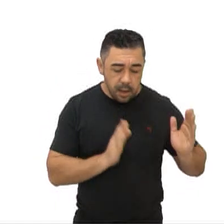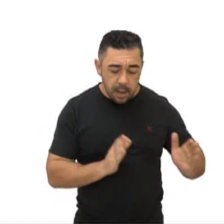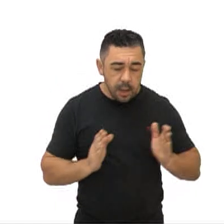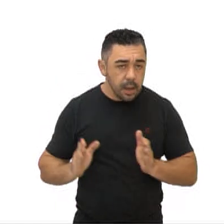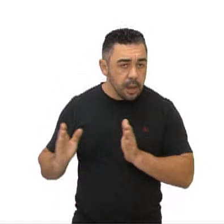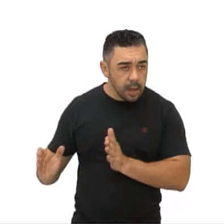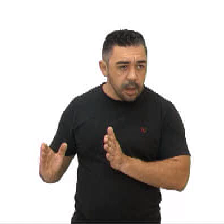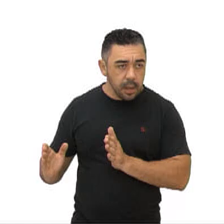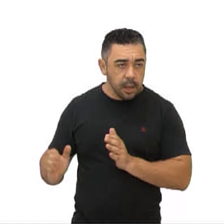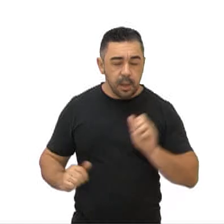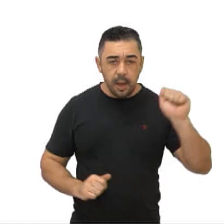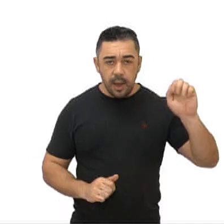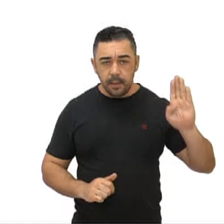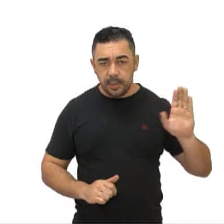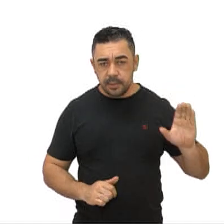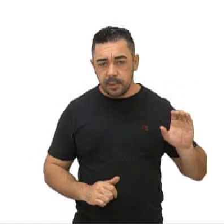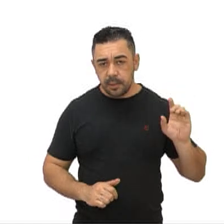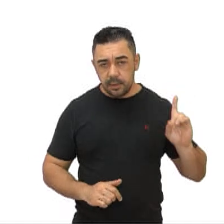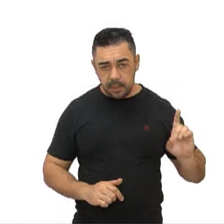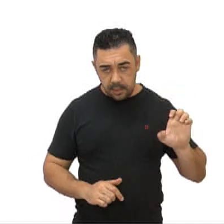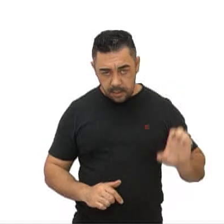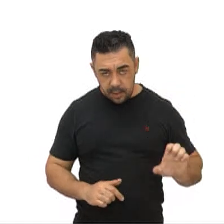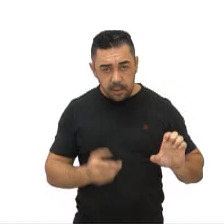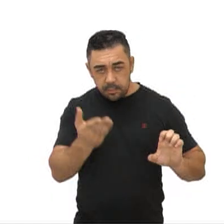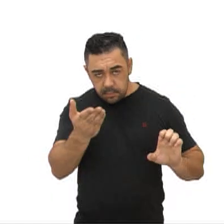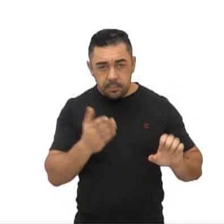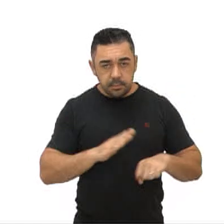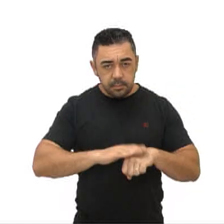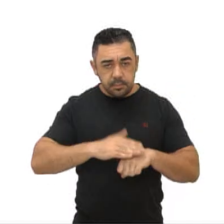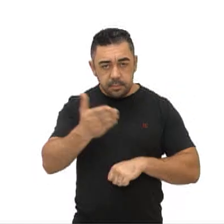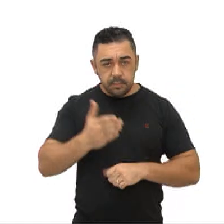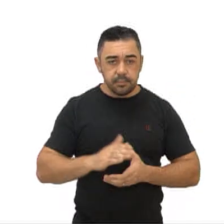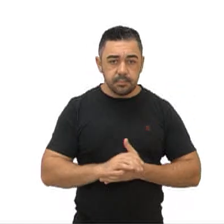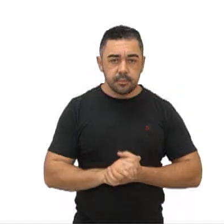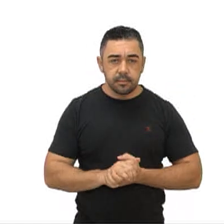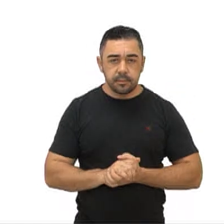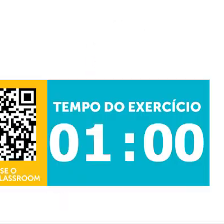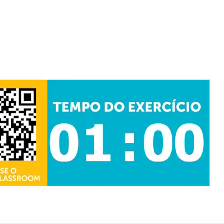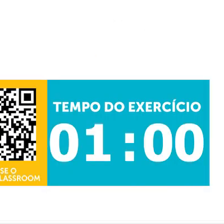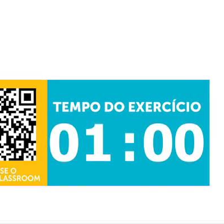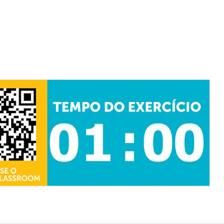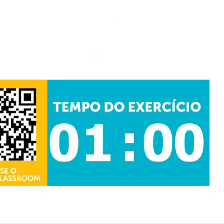o quê? A, B, C, D e E. A chance é de vocês.